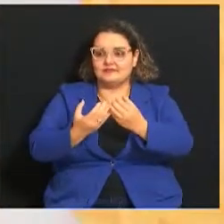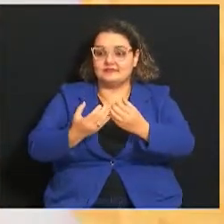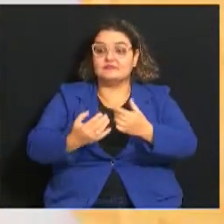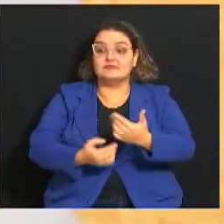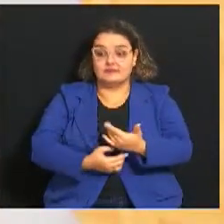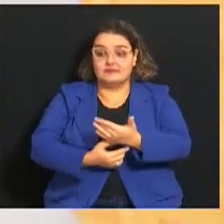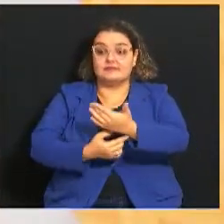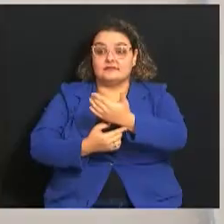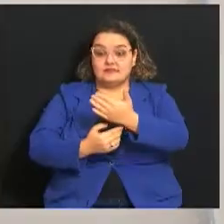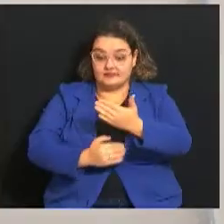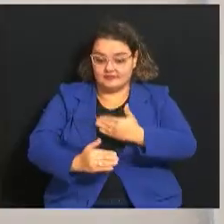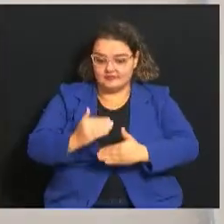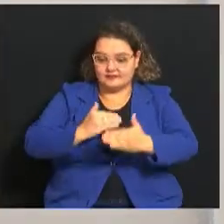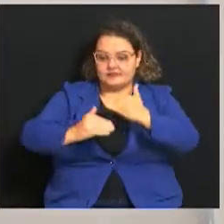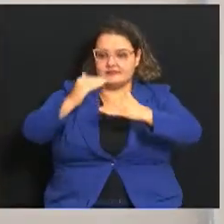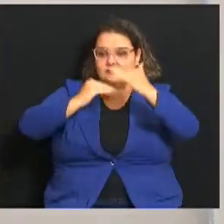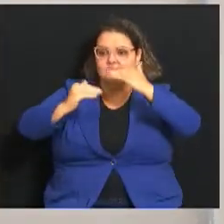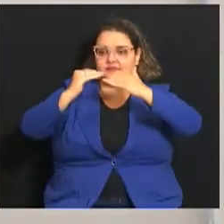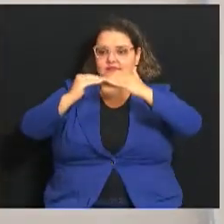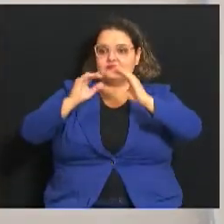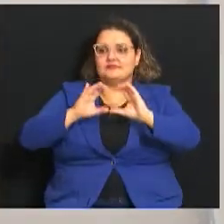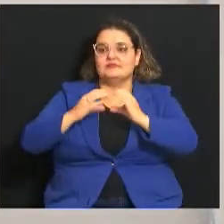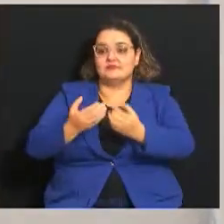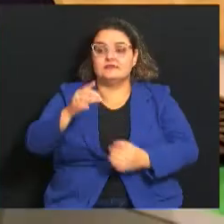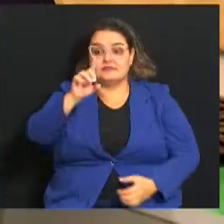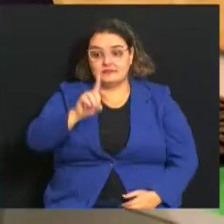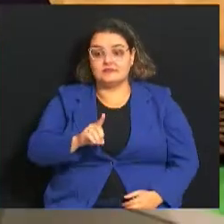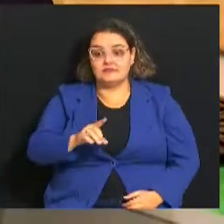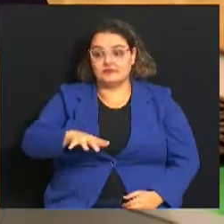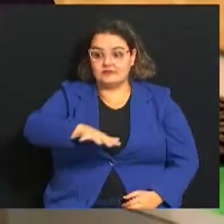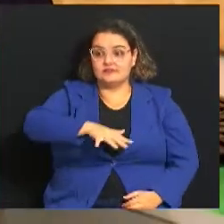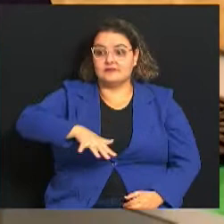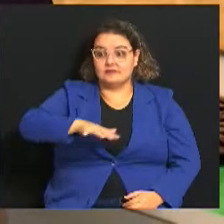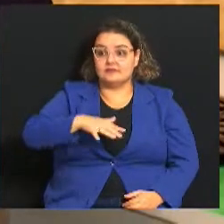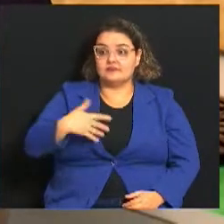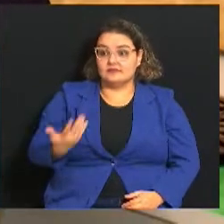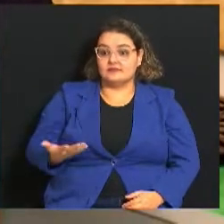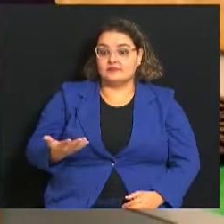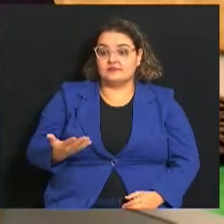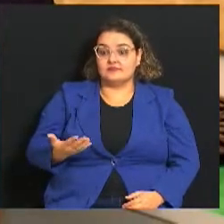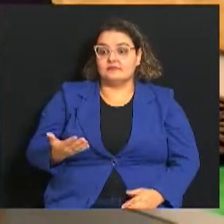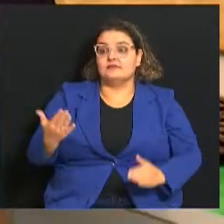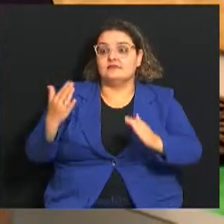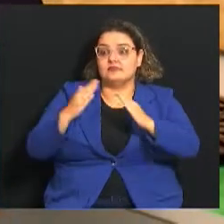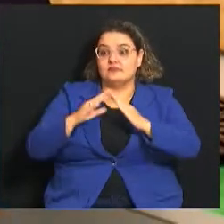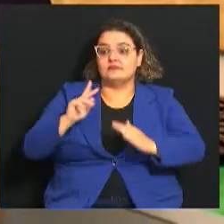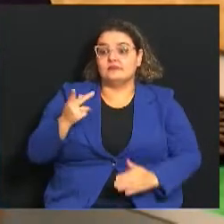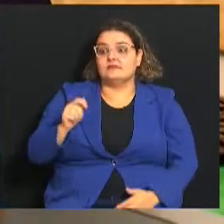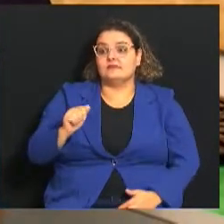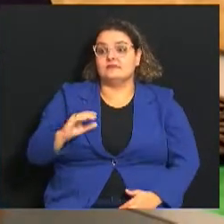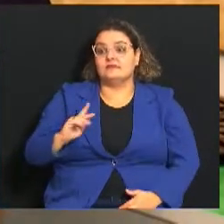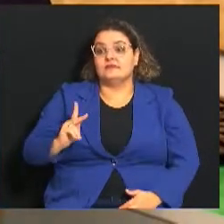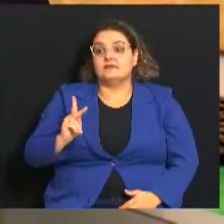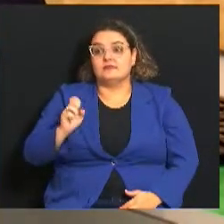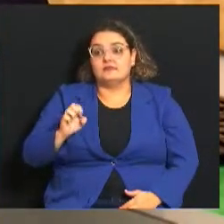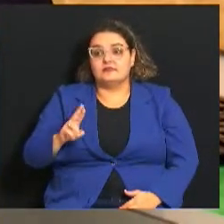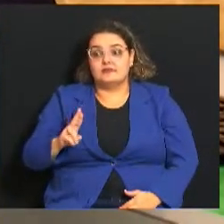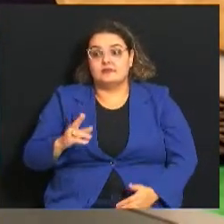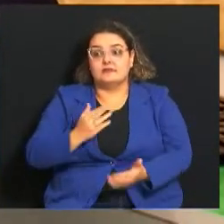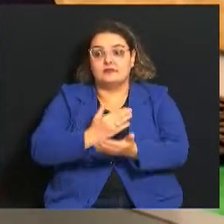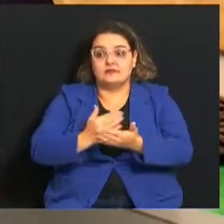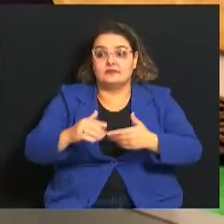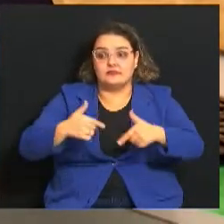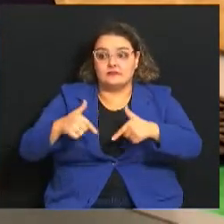desenvolvimento coletivo. É o que conta o diretor da entidade. E a Casa Hacker, desde muito cedo, ela começou a trabalhar com o que a gente chama de